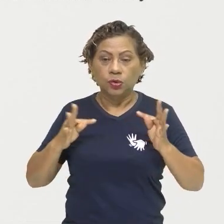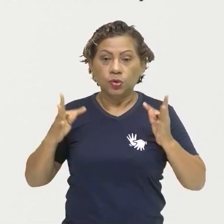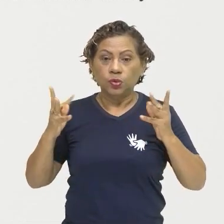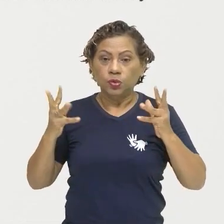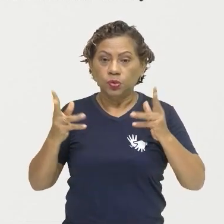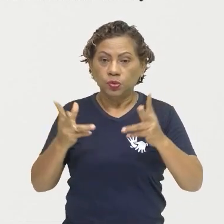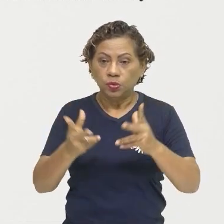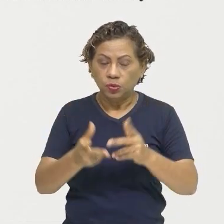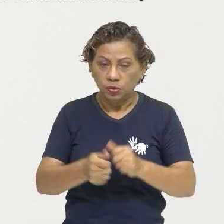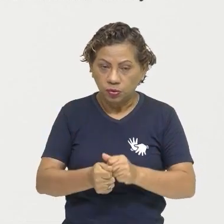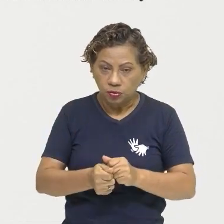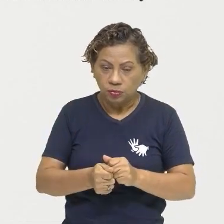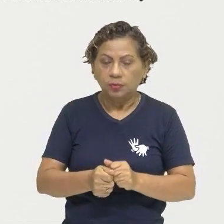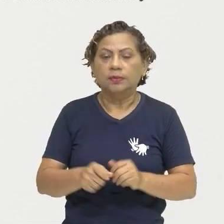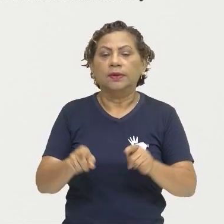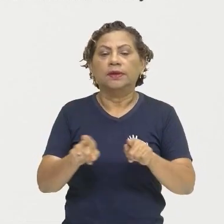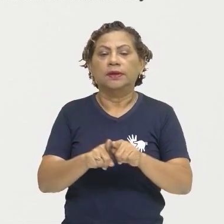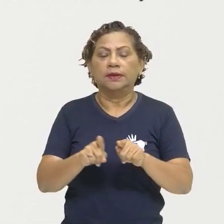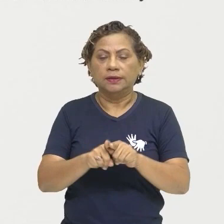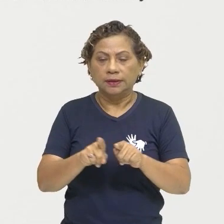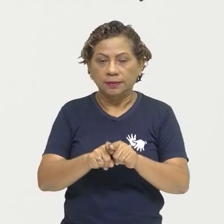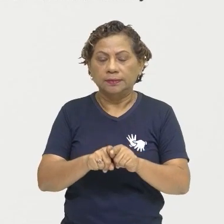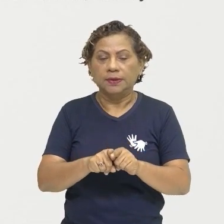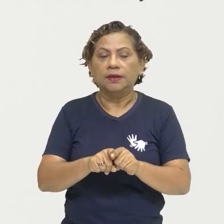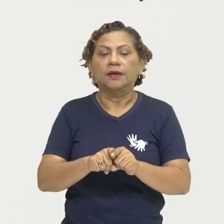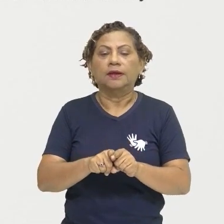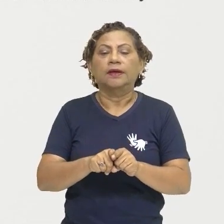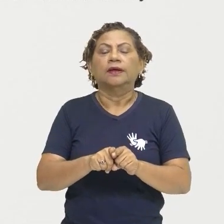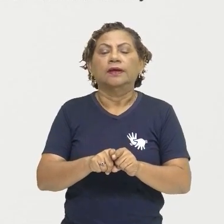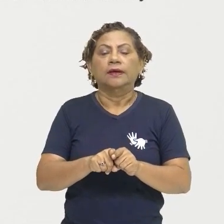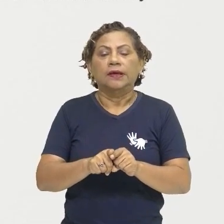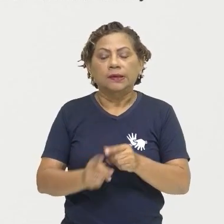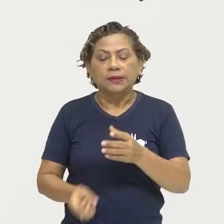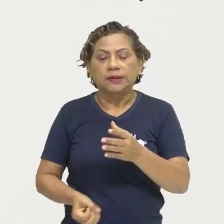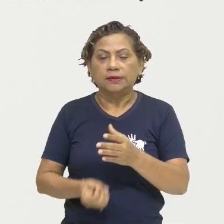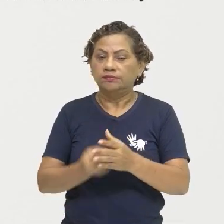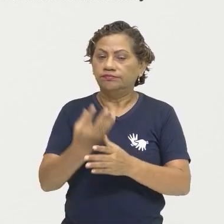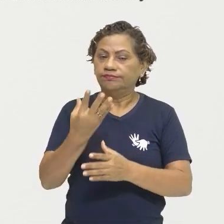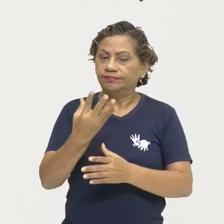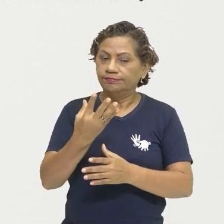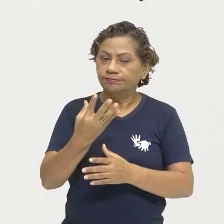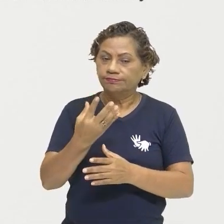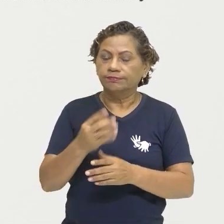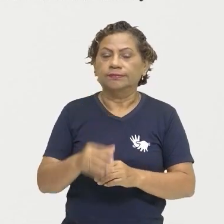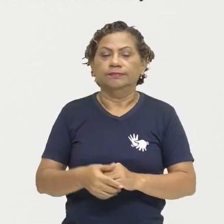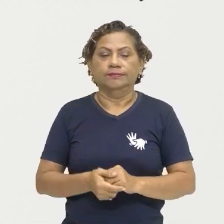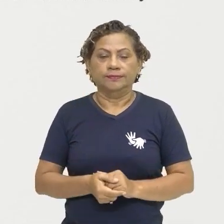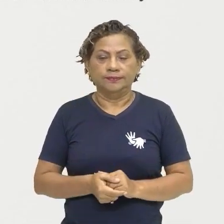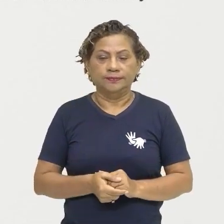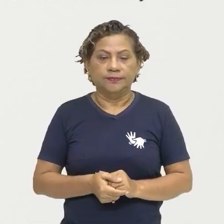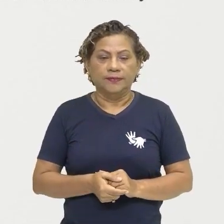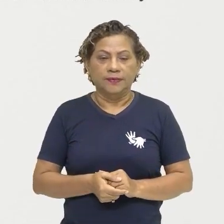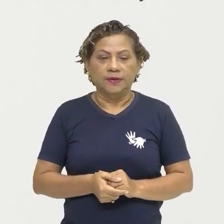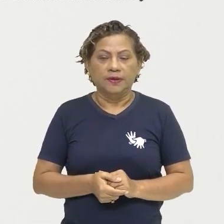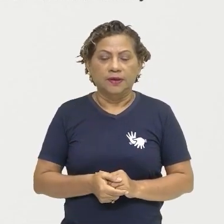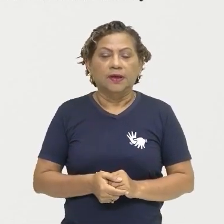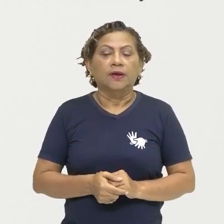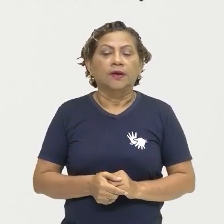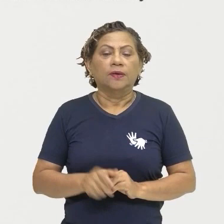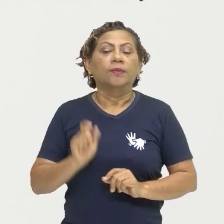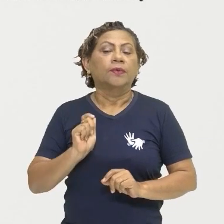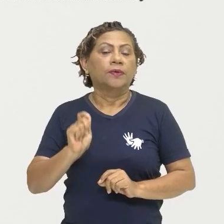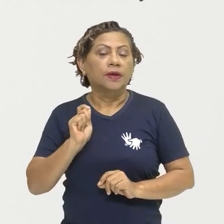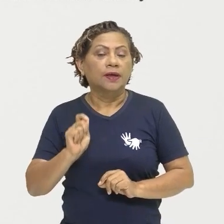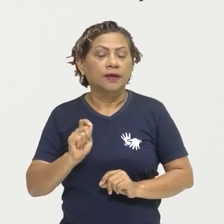dele, e ele é constituído, formado, construído por uma oração